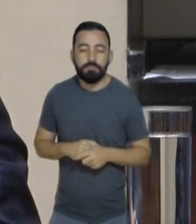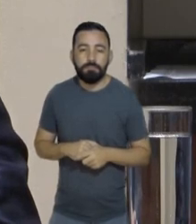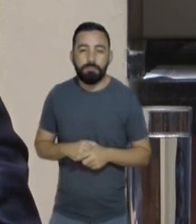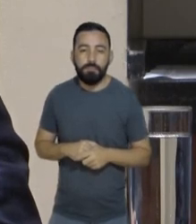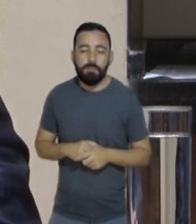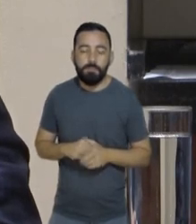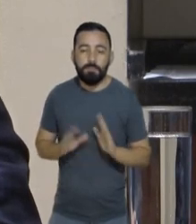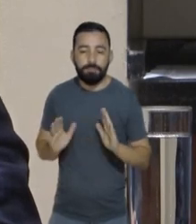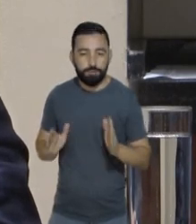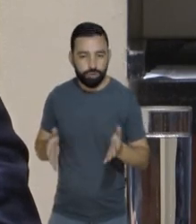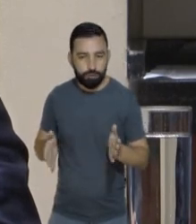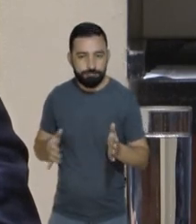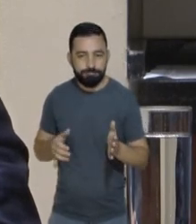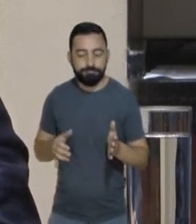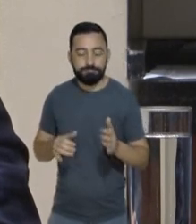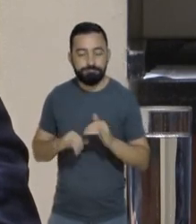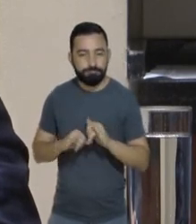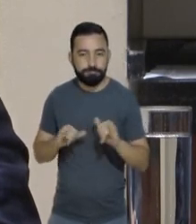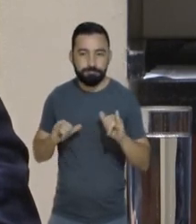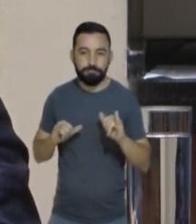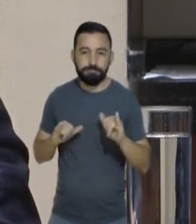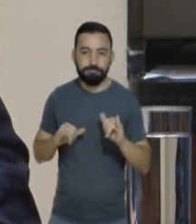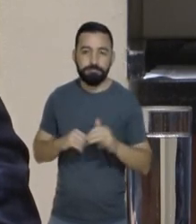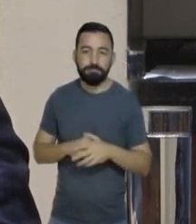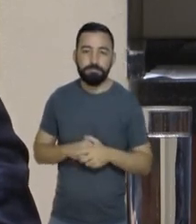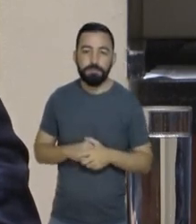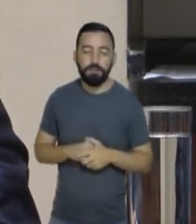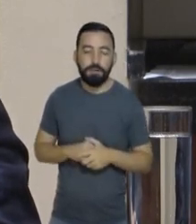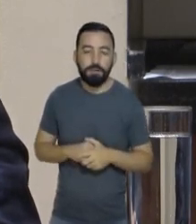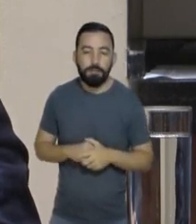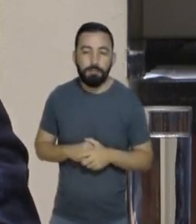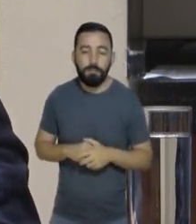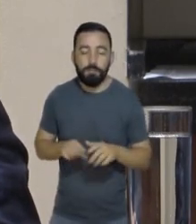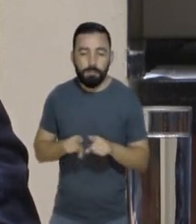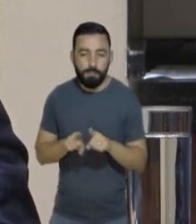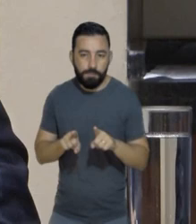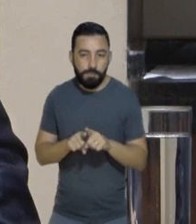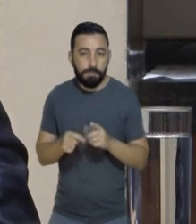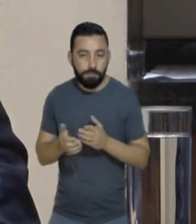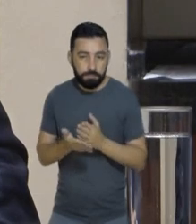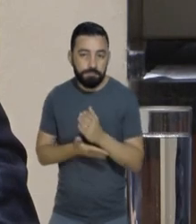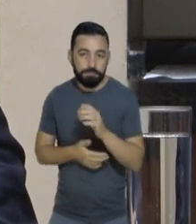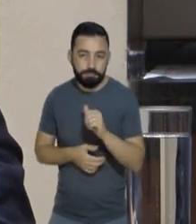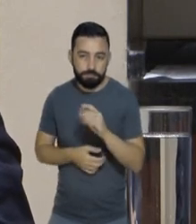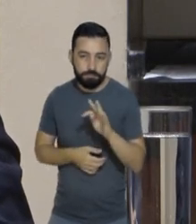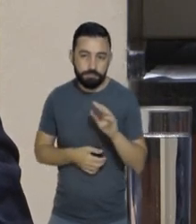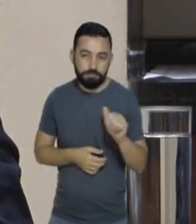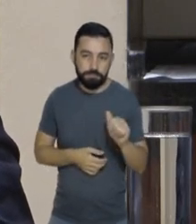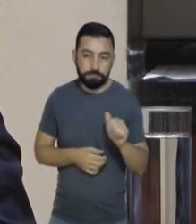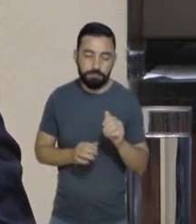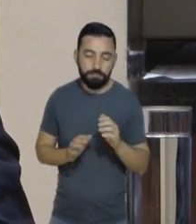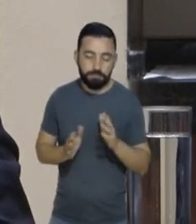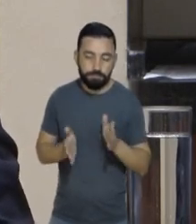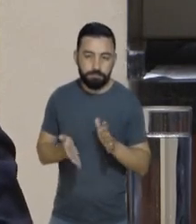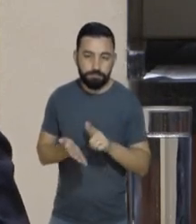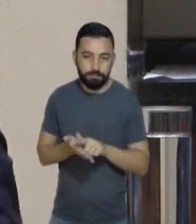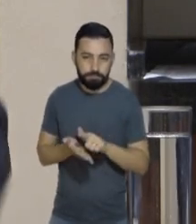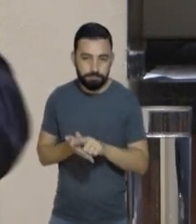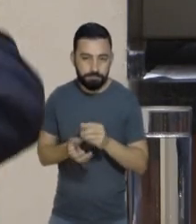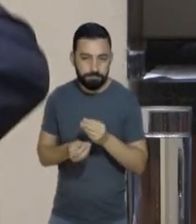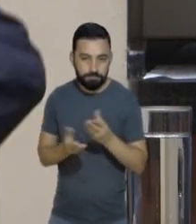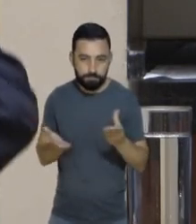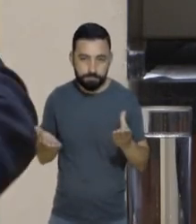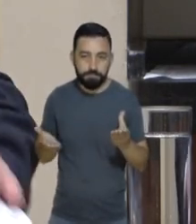Feitos comunicados e a aprovação da ata e o encaminhamento do expediente, nós entramos em